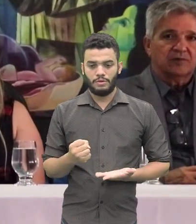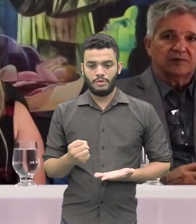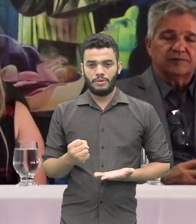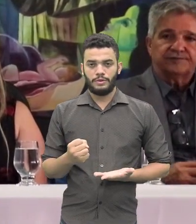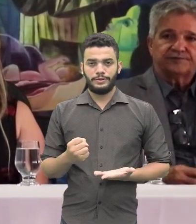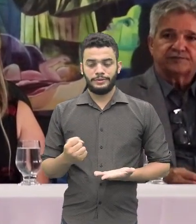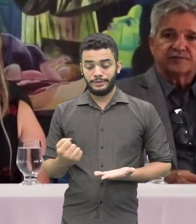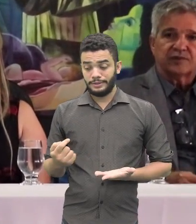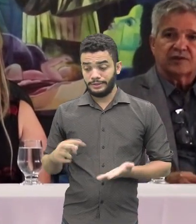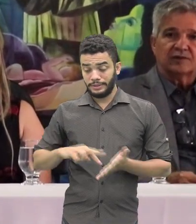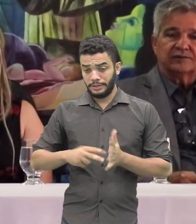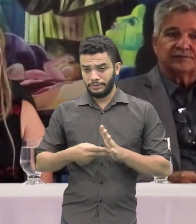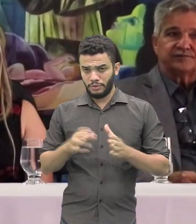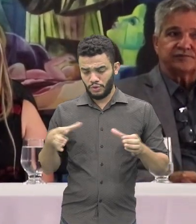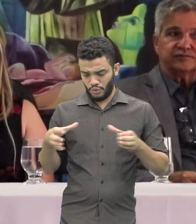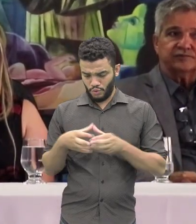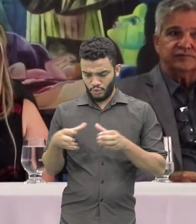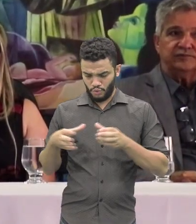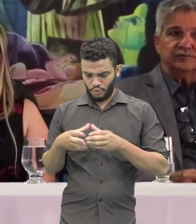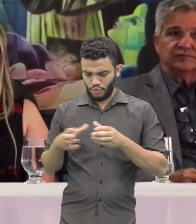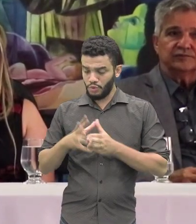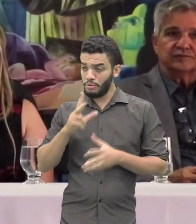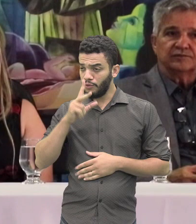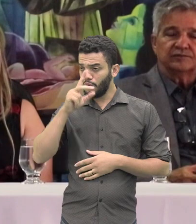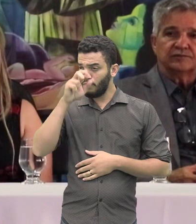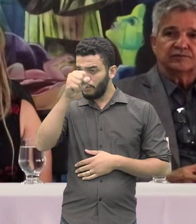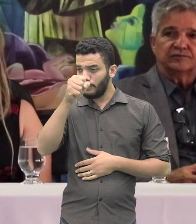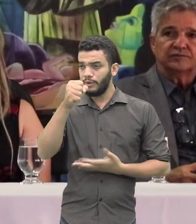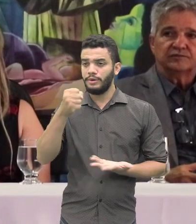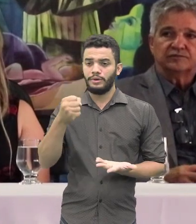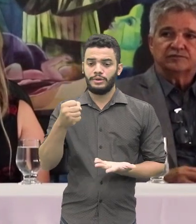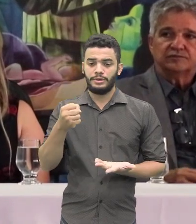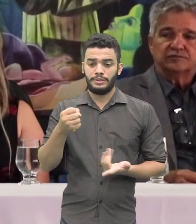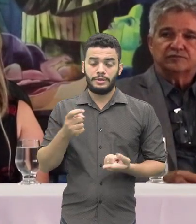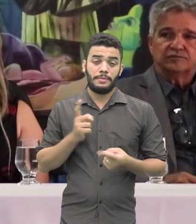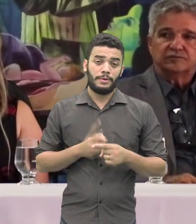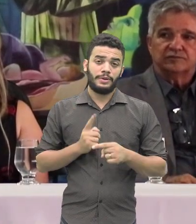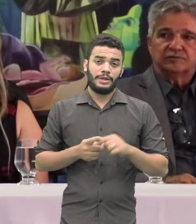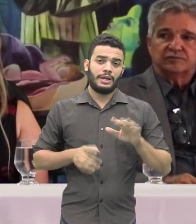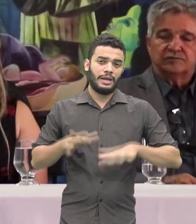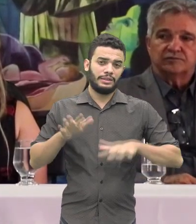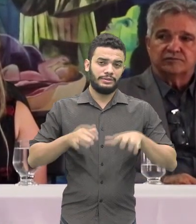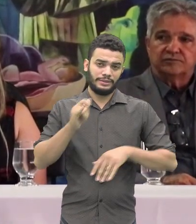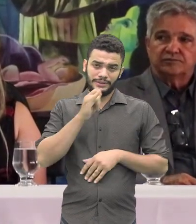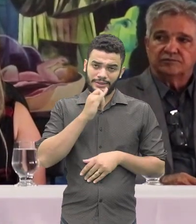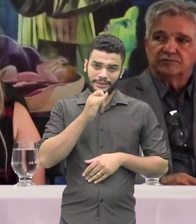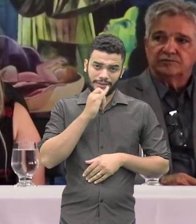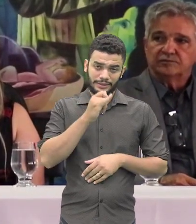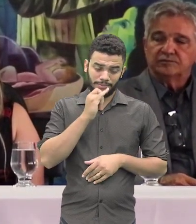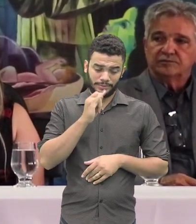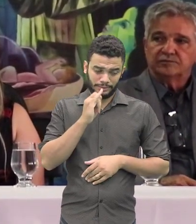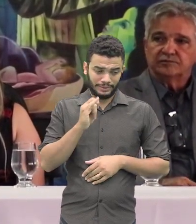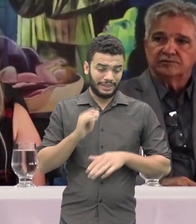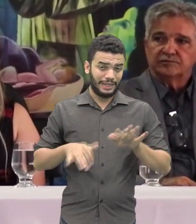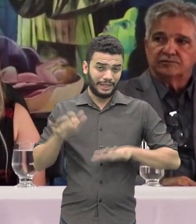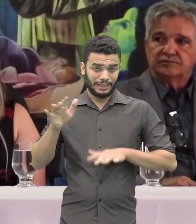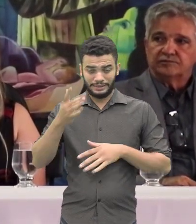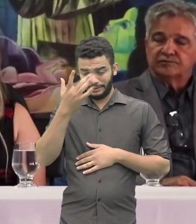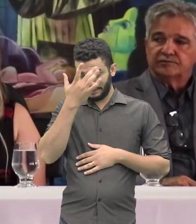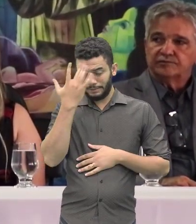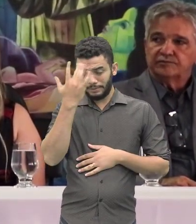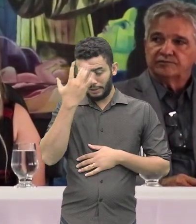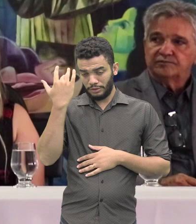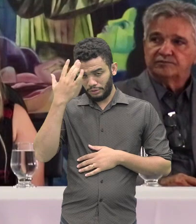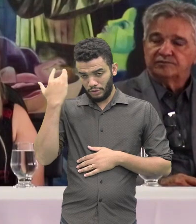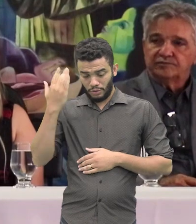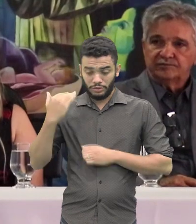fácil mas muito menos efetivo ficar cobrando o gabinete não ser parceira do município né então a gente agradece muito